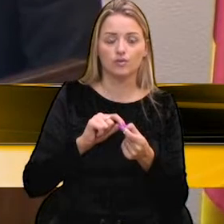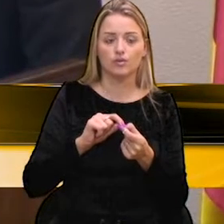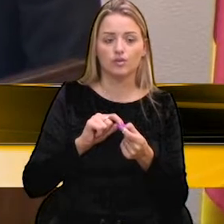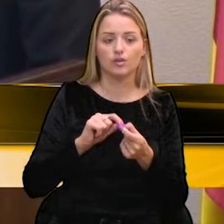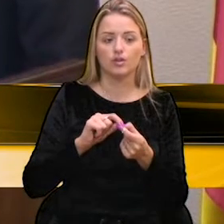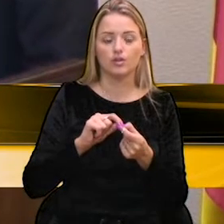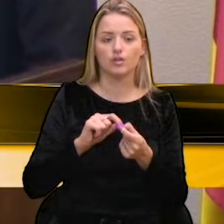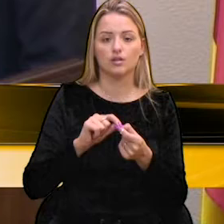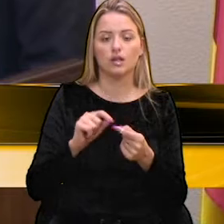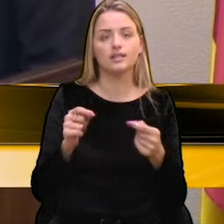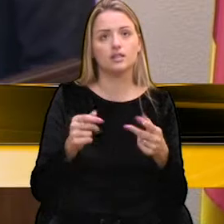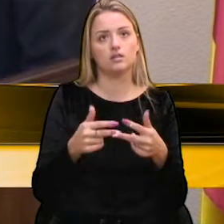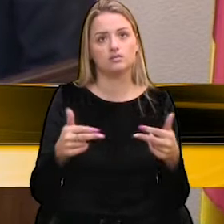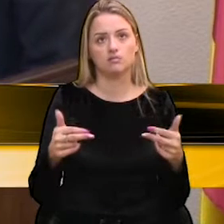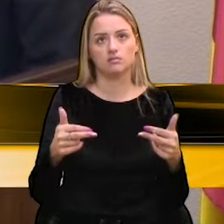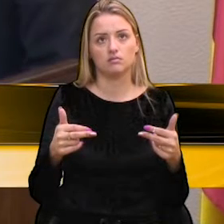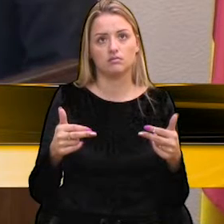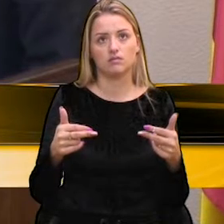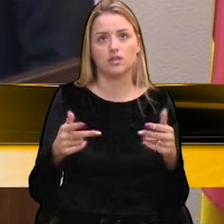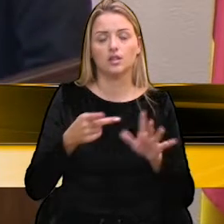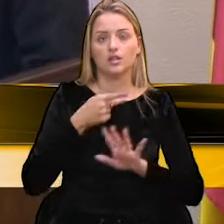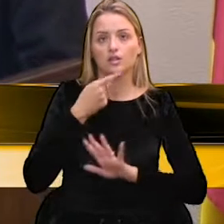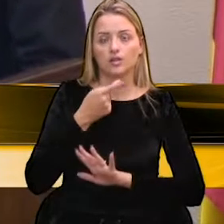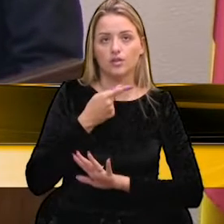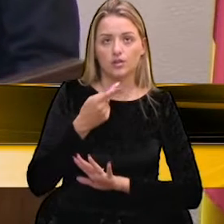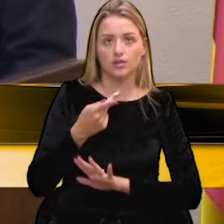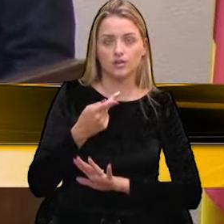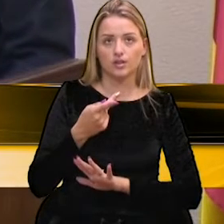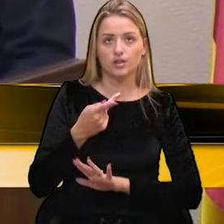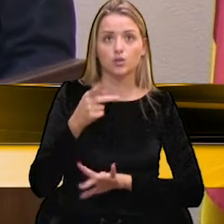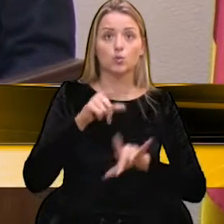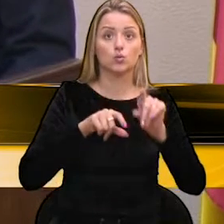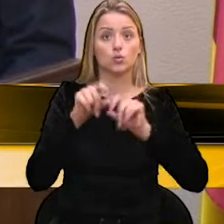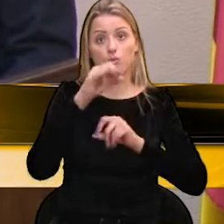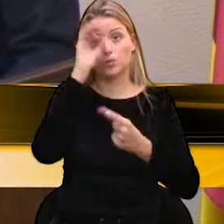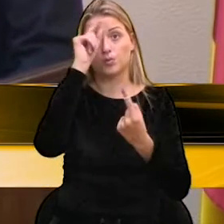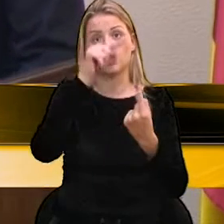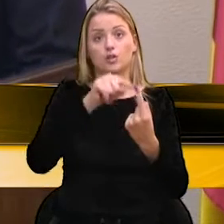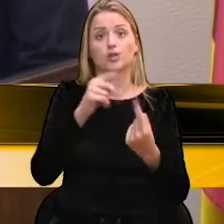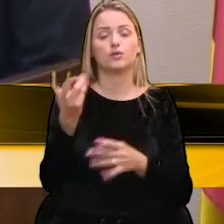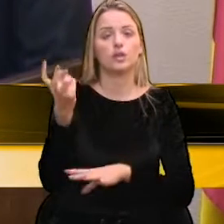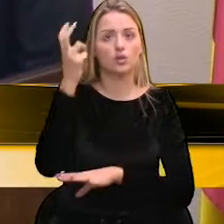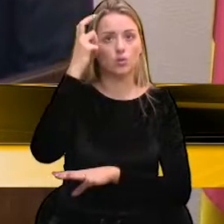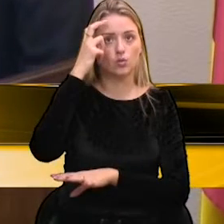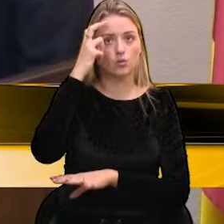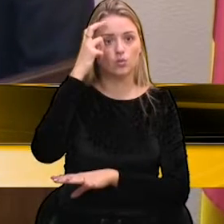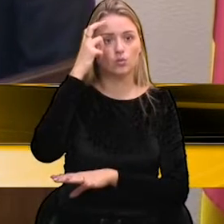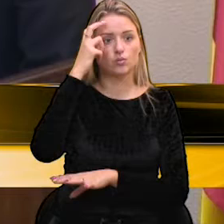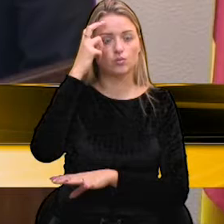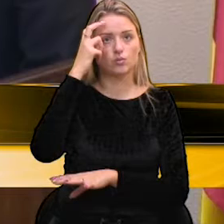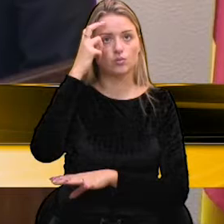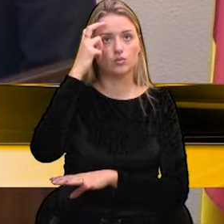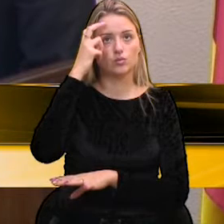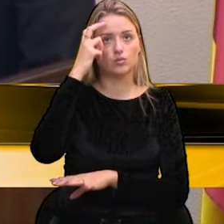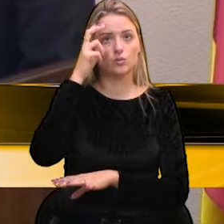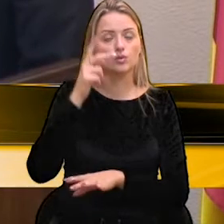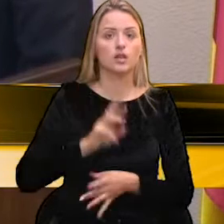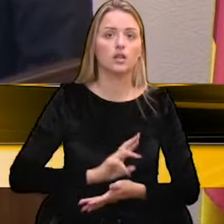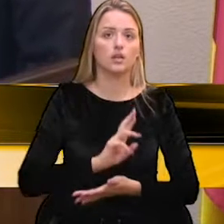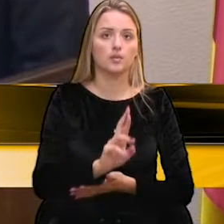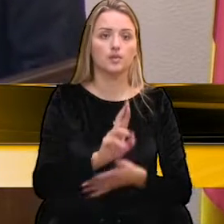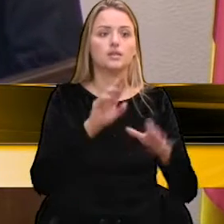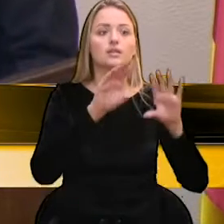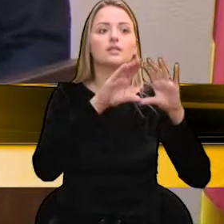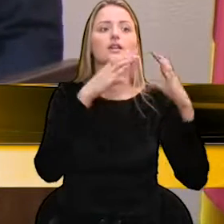de contas repercutindo esta missão cultural que estive representando este poder